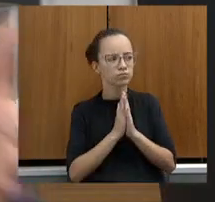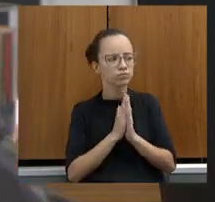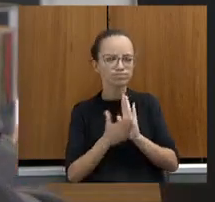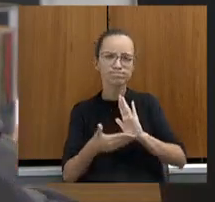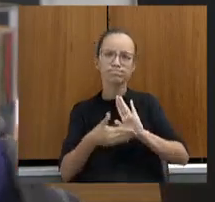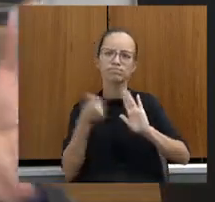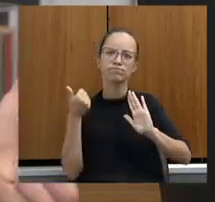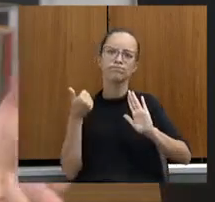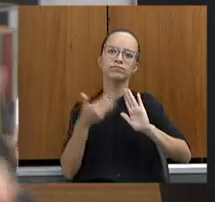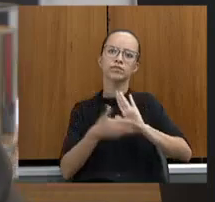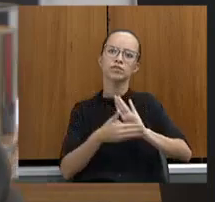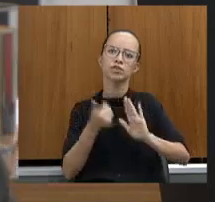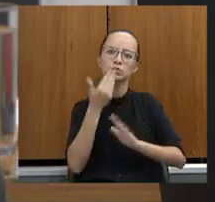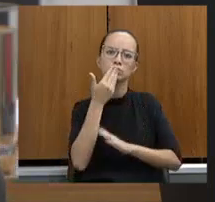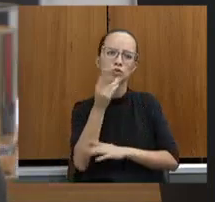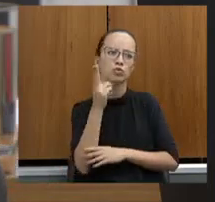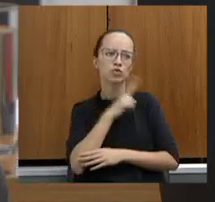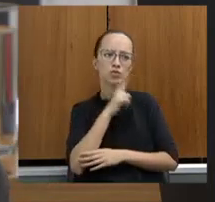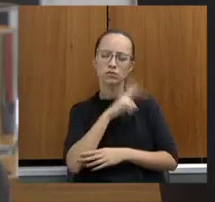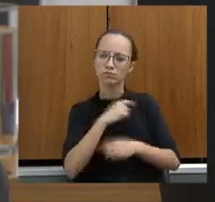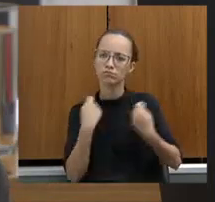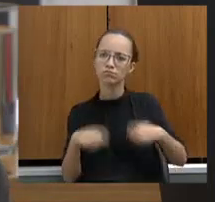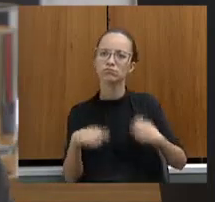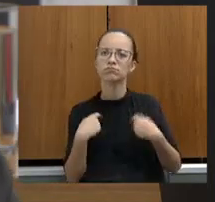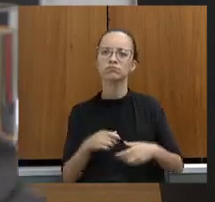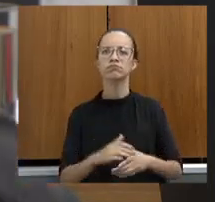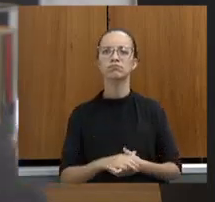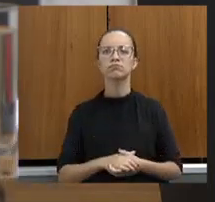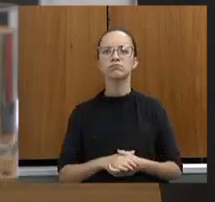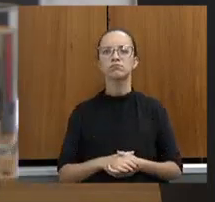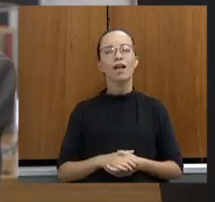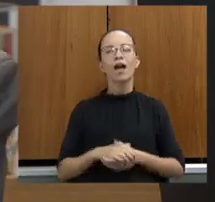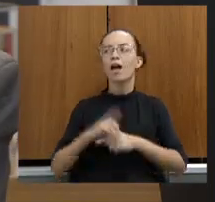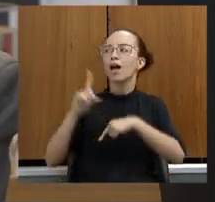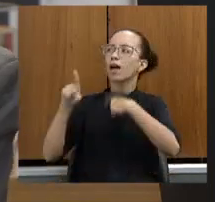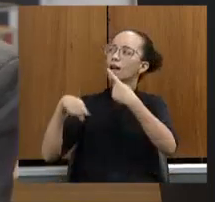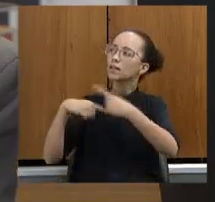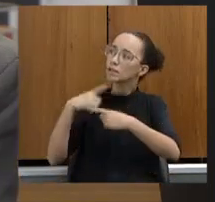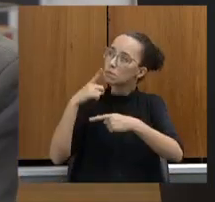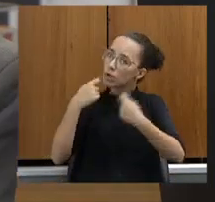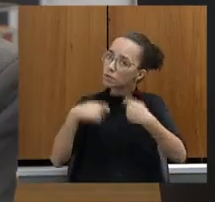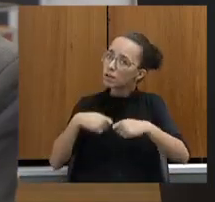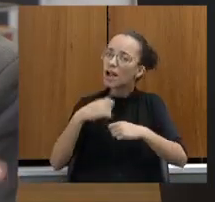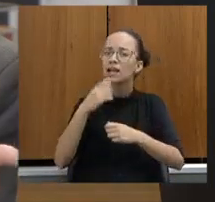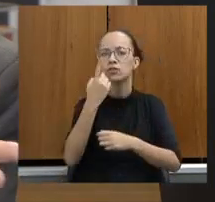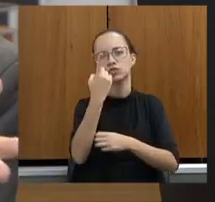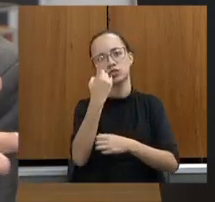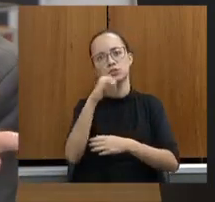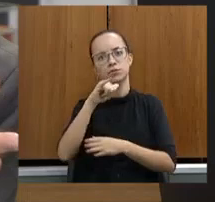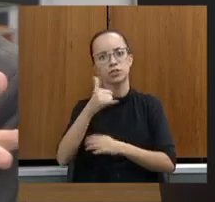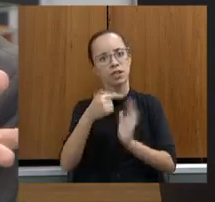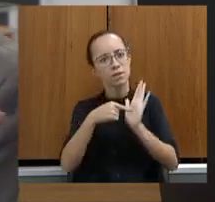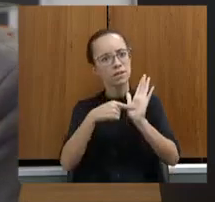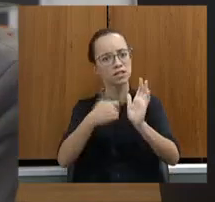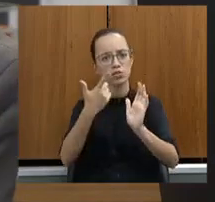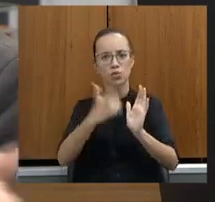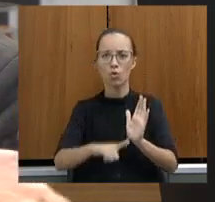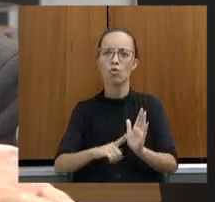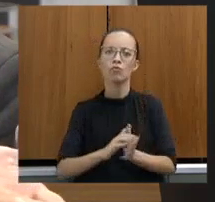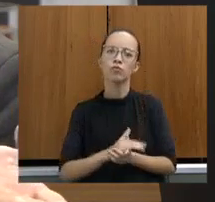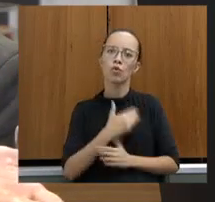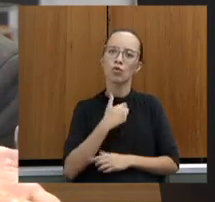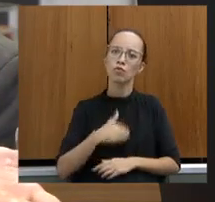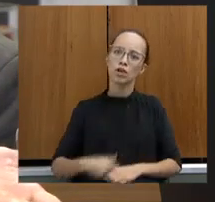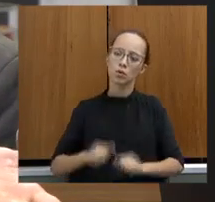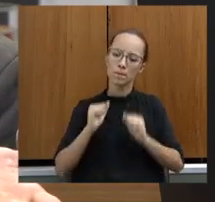tira o pedido de urgência ah depois achou necessário no dia primeiro de fevereiro de novo governo pode